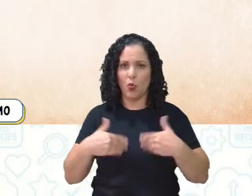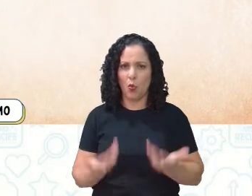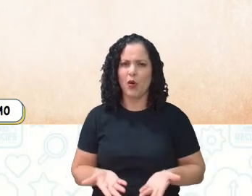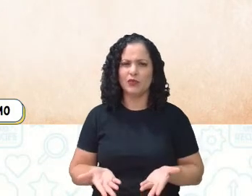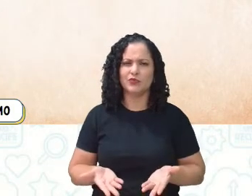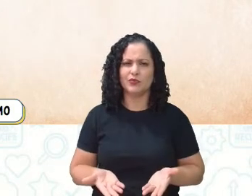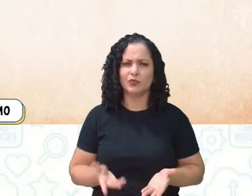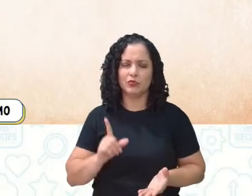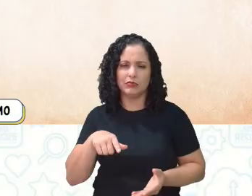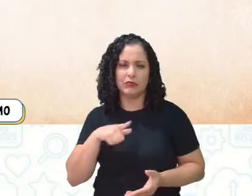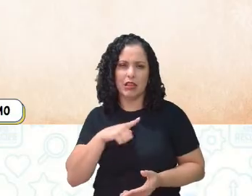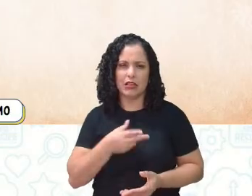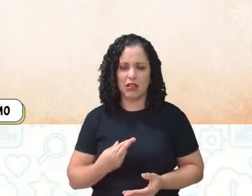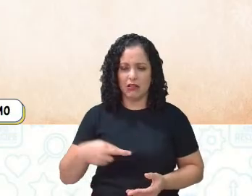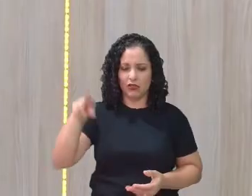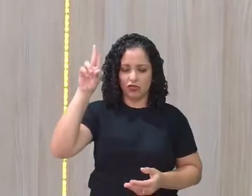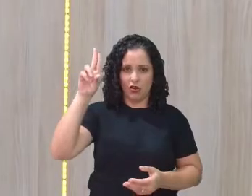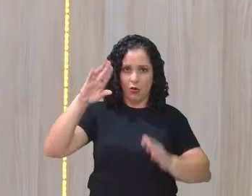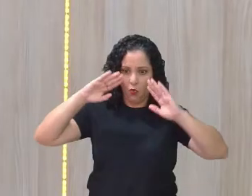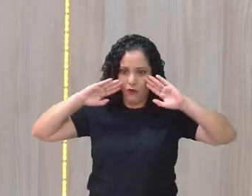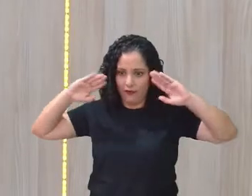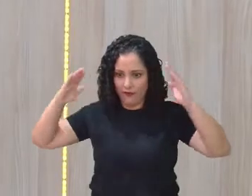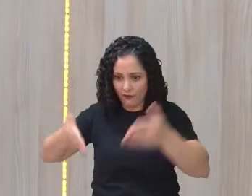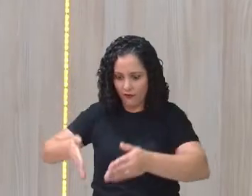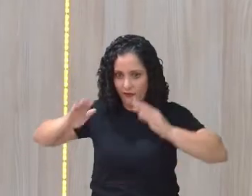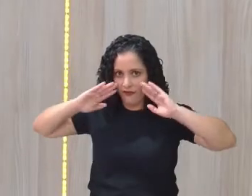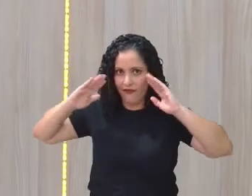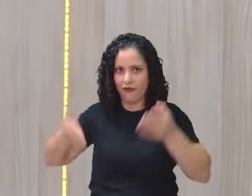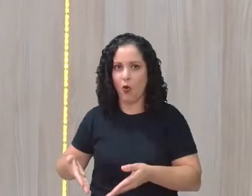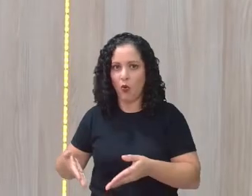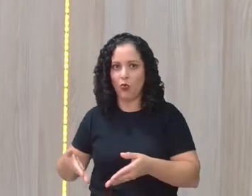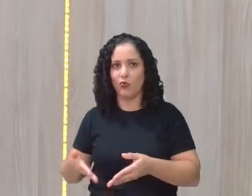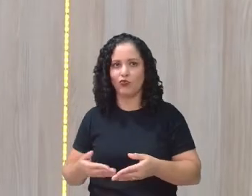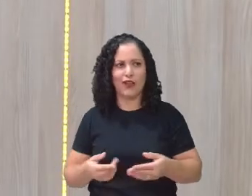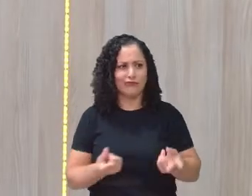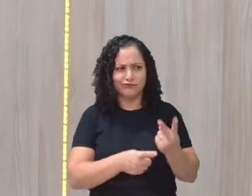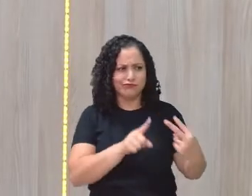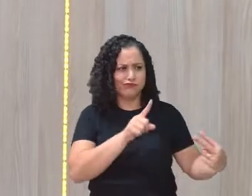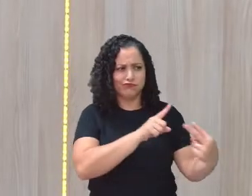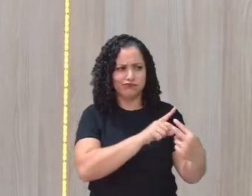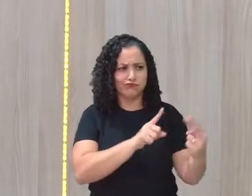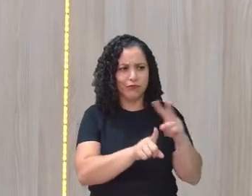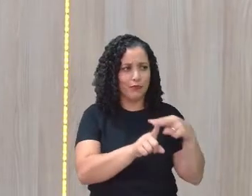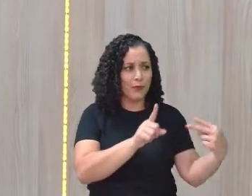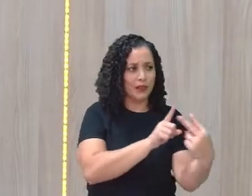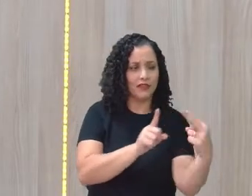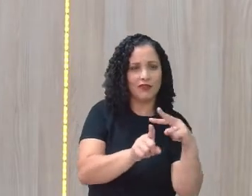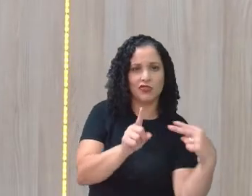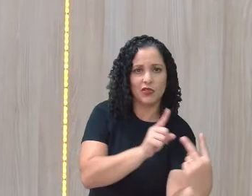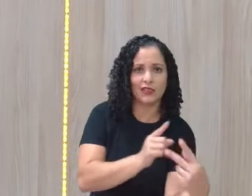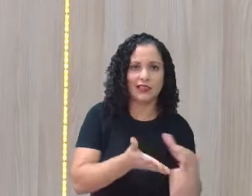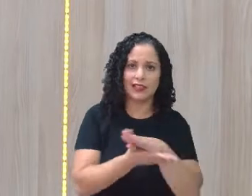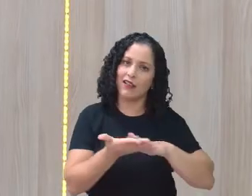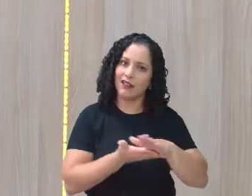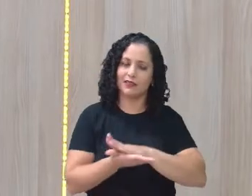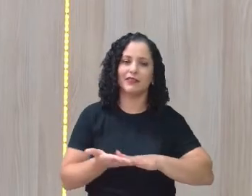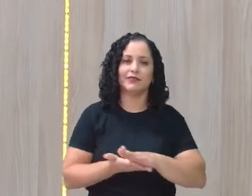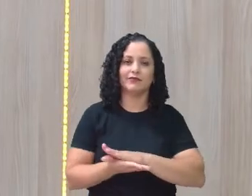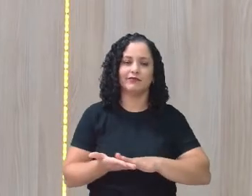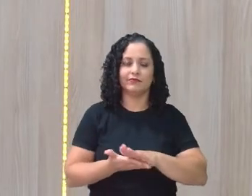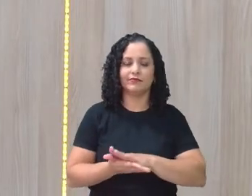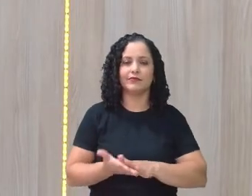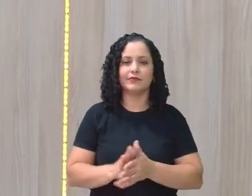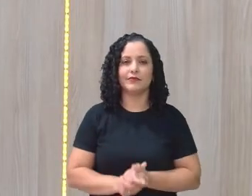ver uma outra visão. A gente está cego, né, com uma visão excessiva para algo, para alguma coisa.